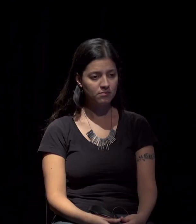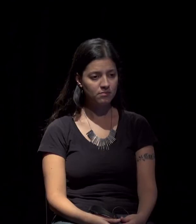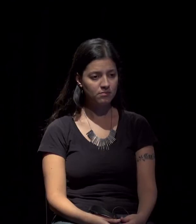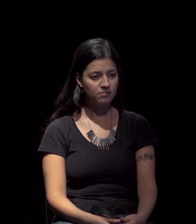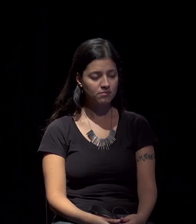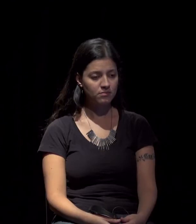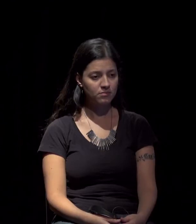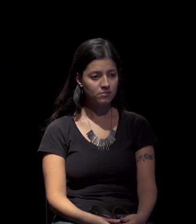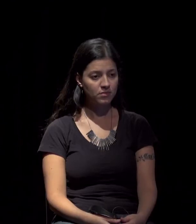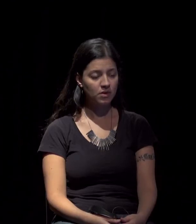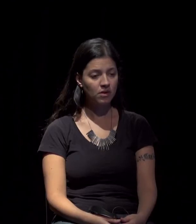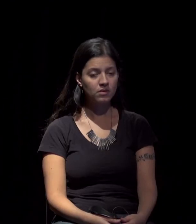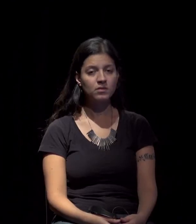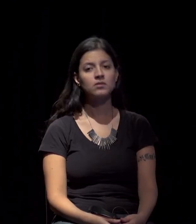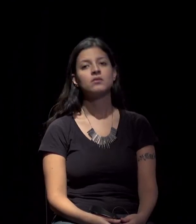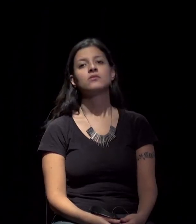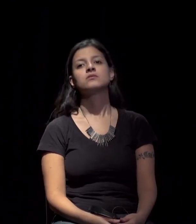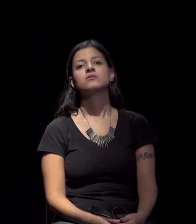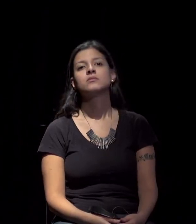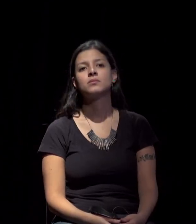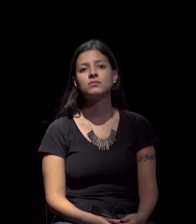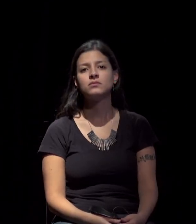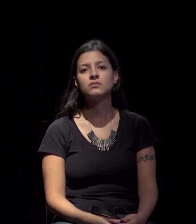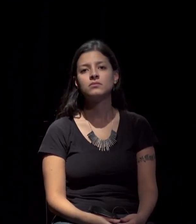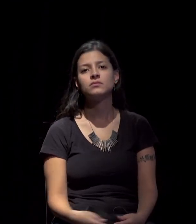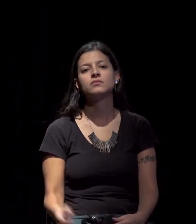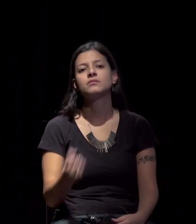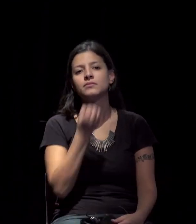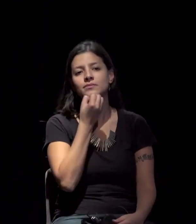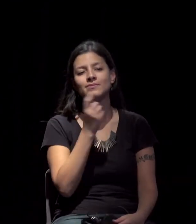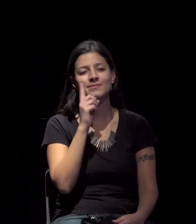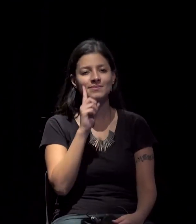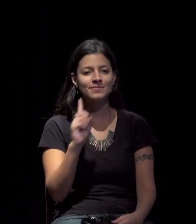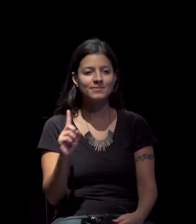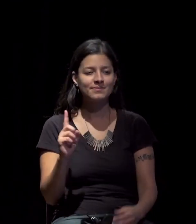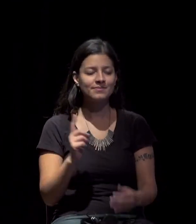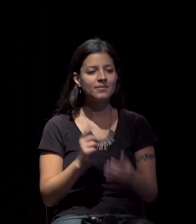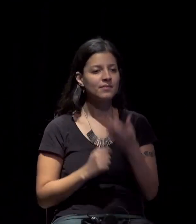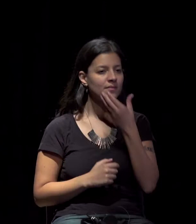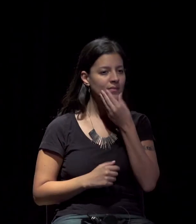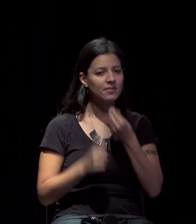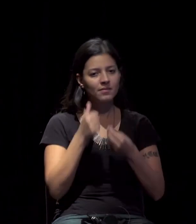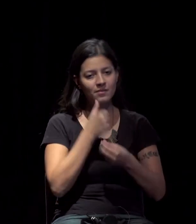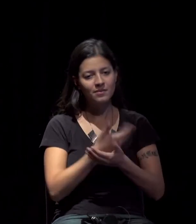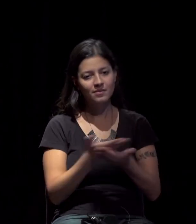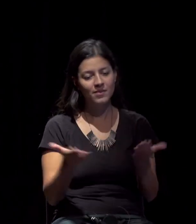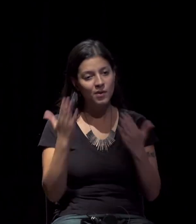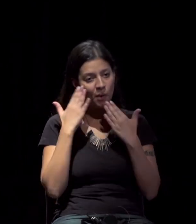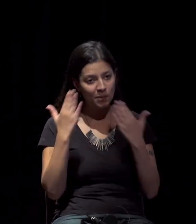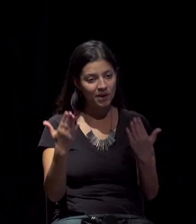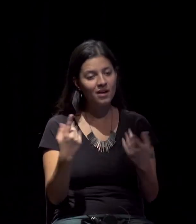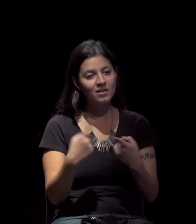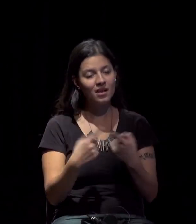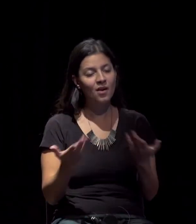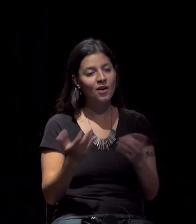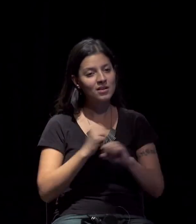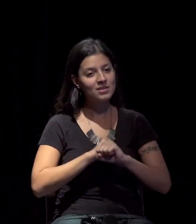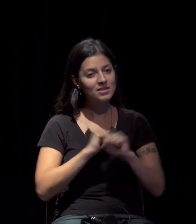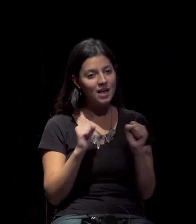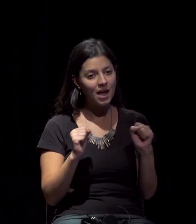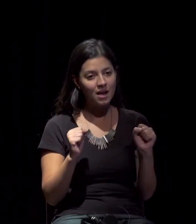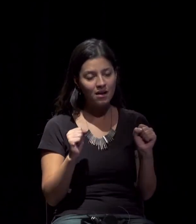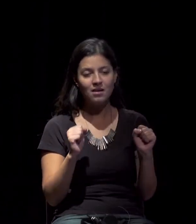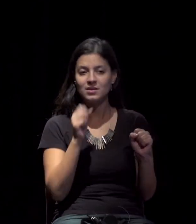Bom, inicialmente, bom dia a todas e a todos. Obrigado aí pela coragem de enfrentar o sábado pela manhã, né,